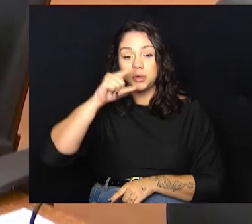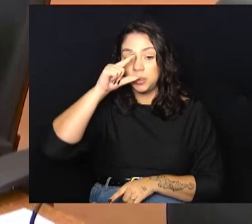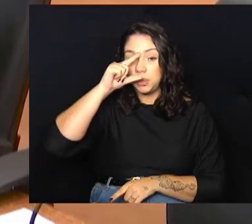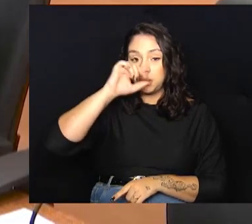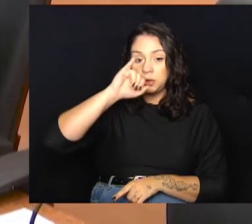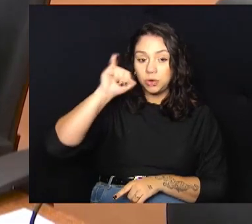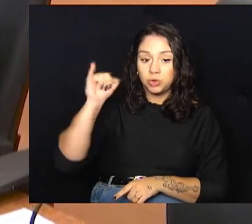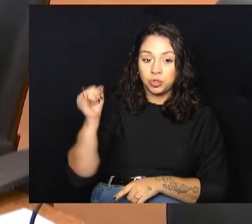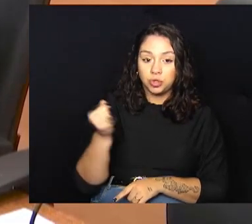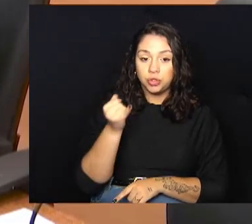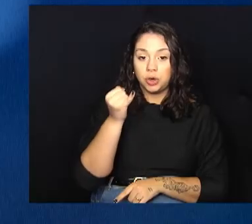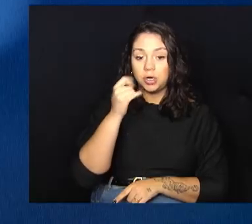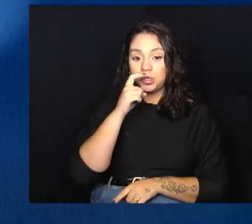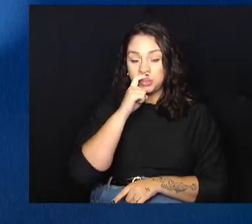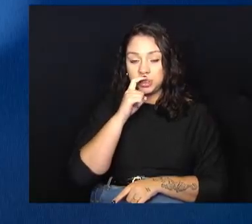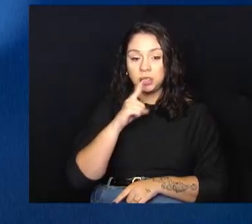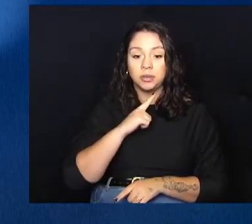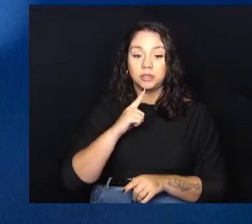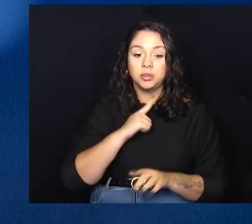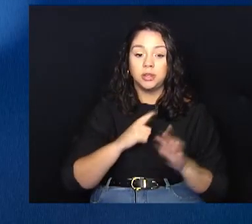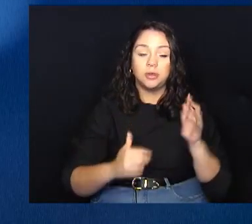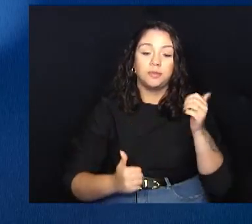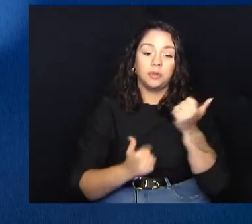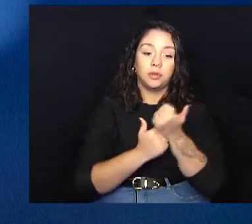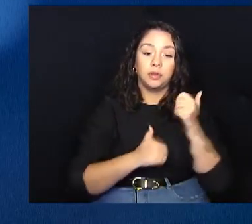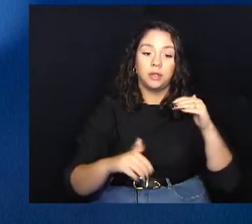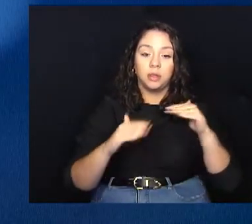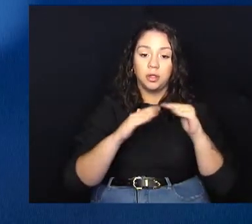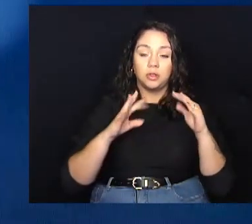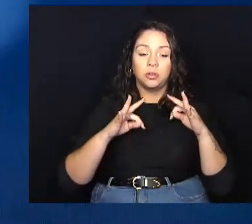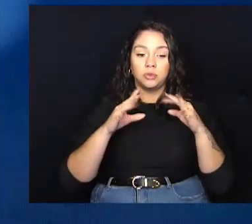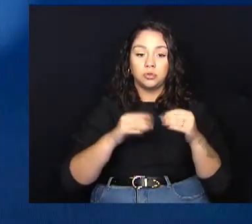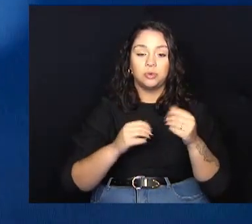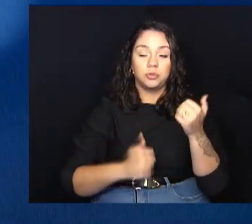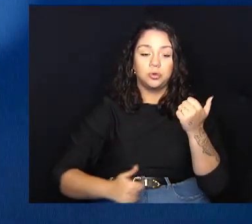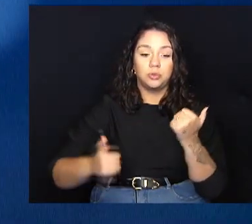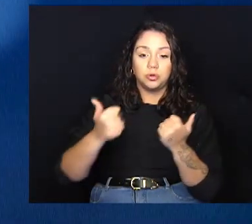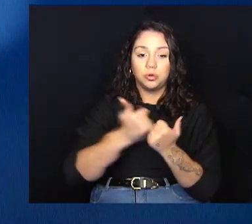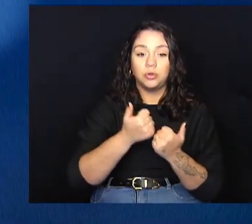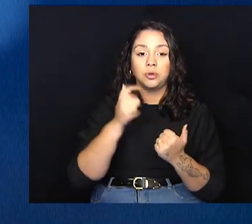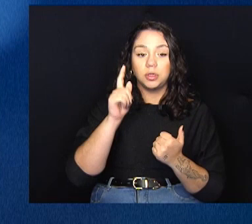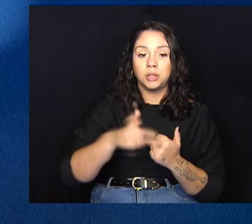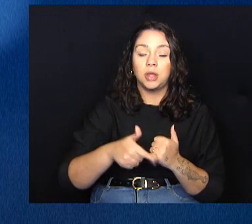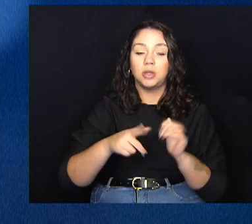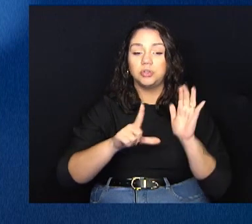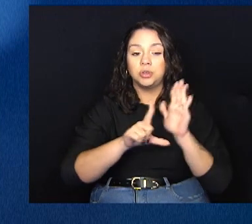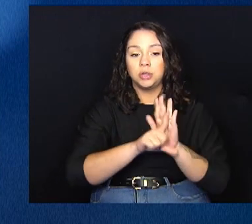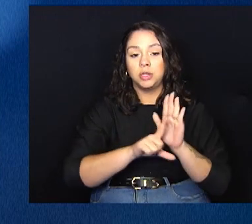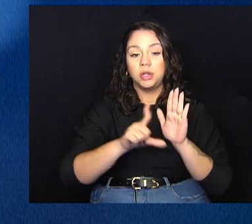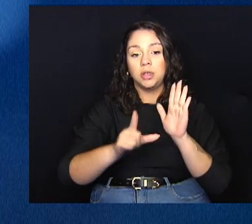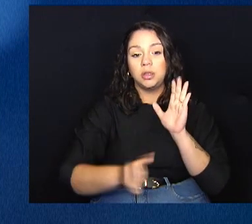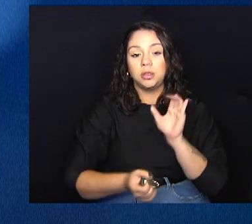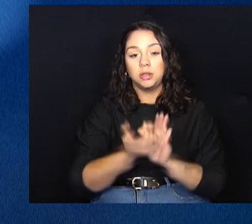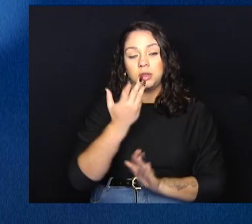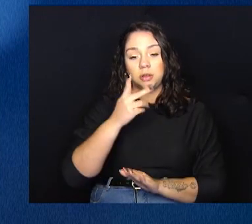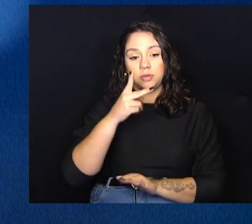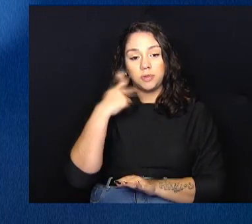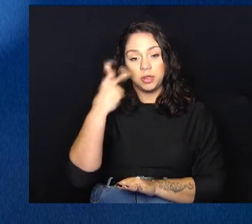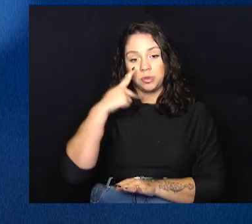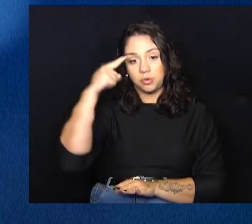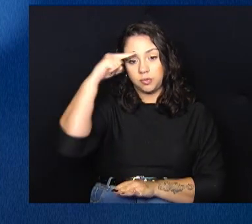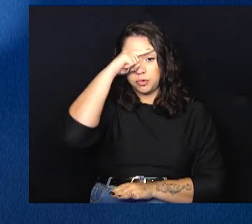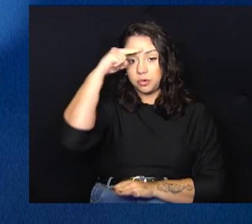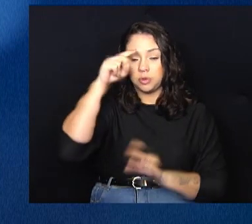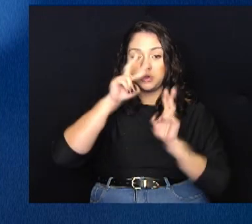parecer favorável Ao substitutivo Total ao projeto de lei ordinária de autoria do vereador Felipe Marquesi